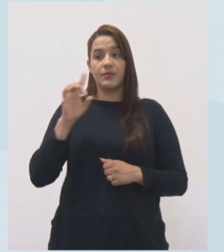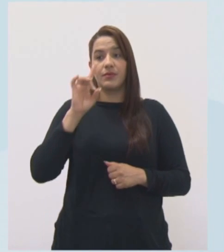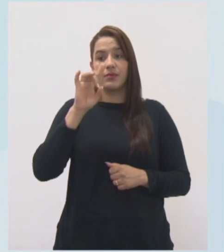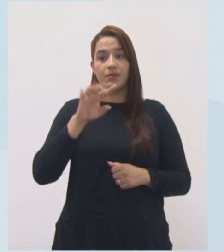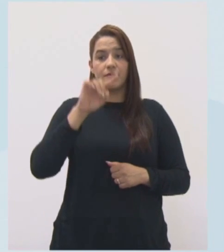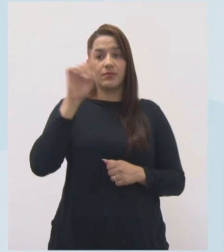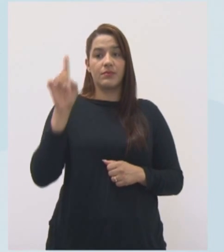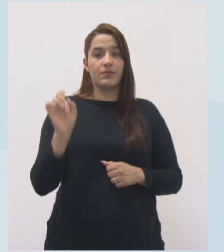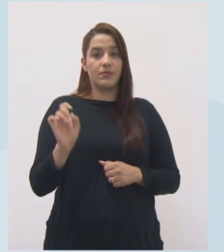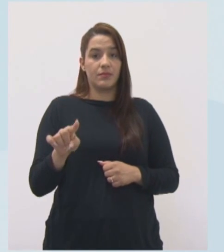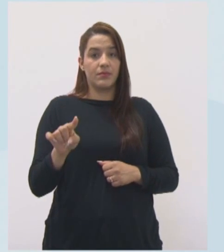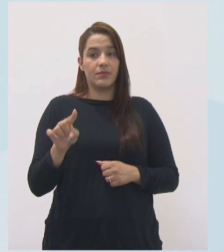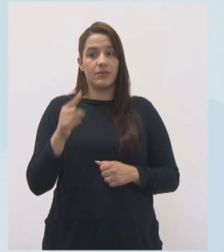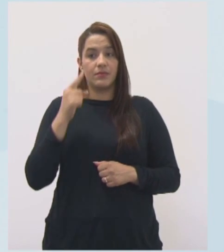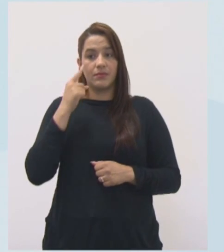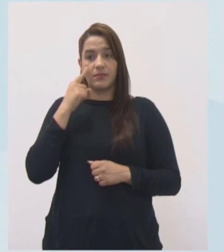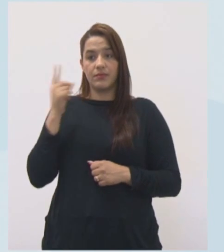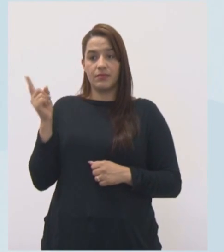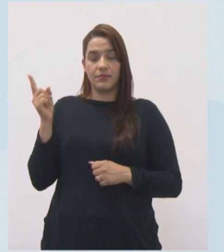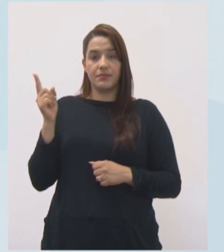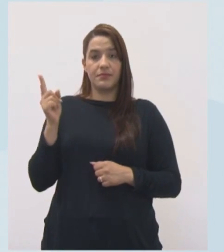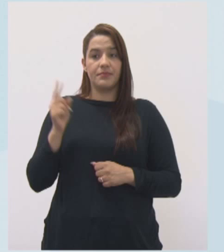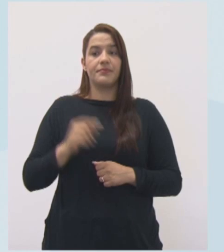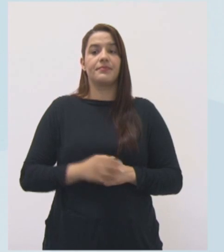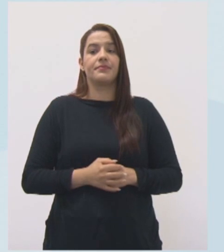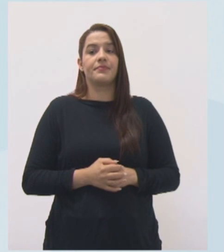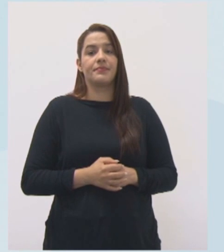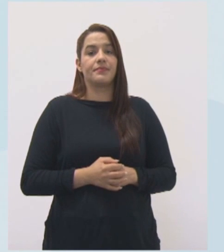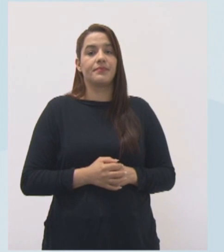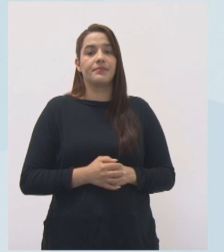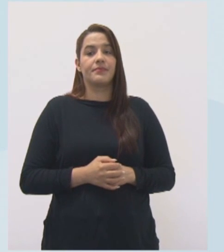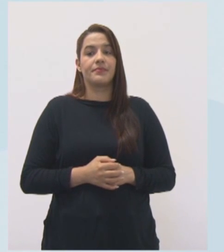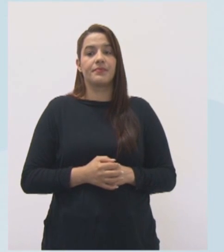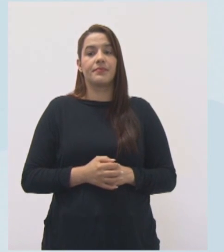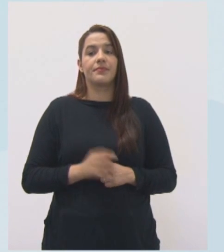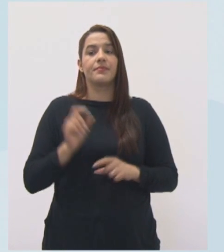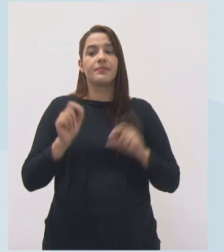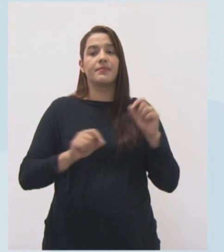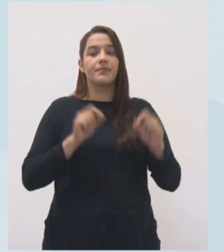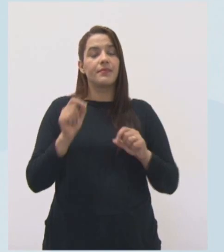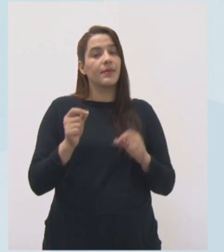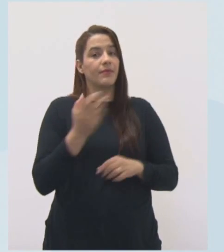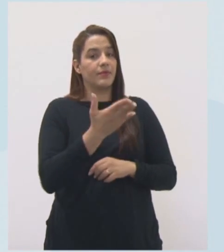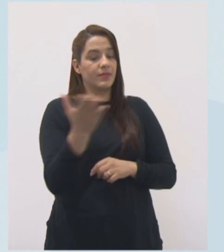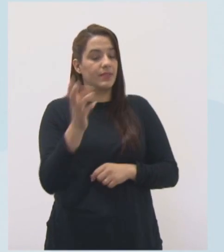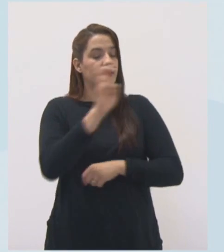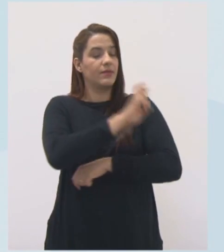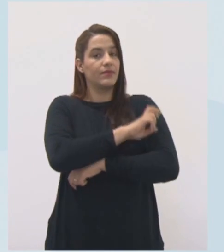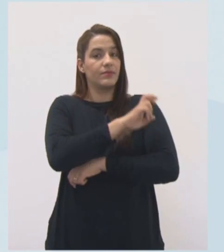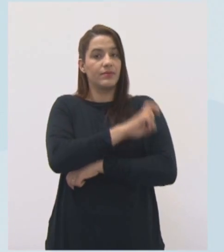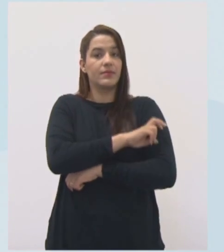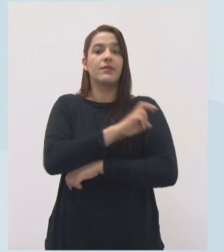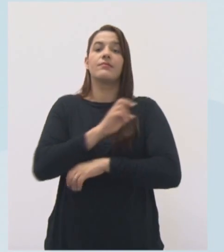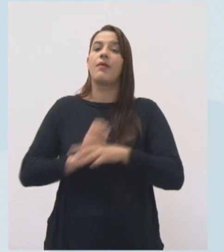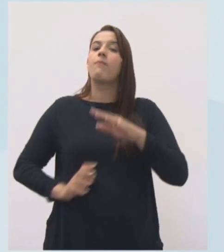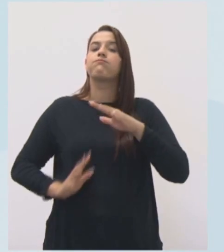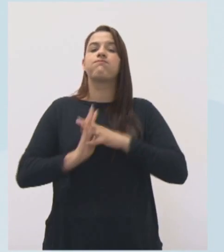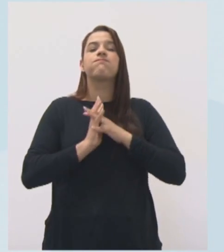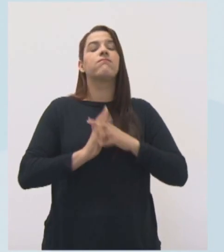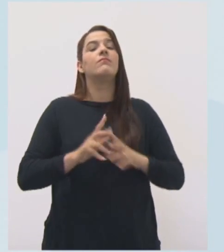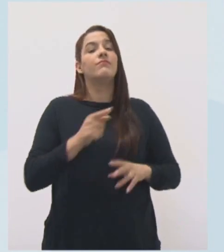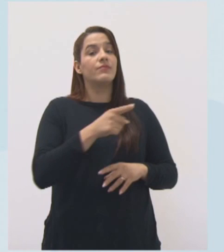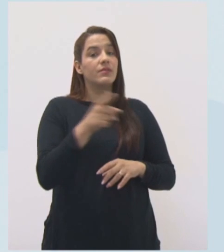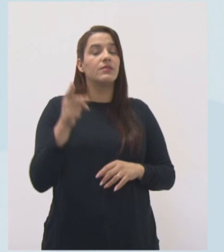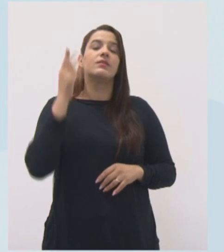ó, ele está destacado. O quinto ano, que é muito top, já tem uma noção